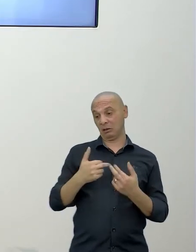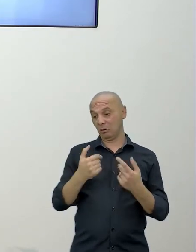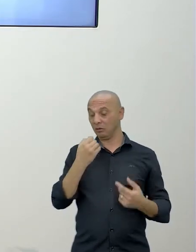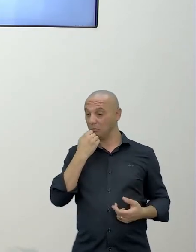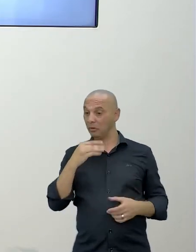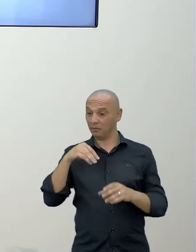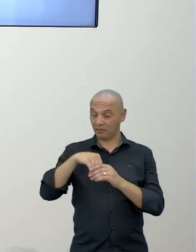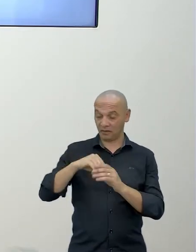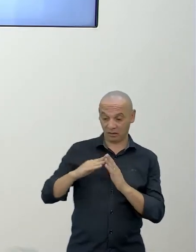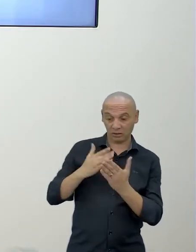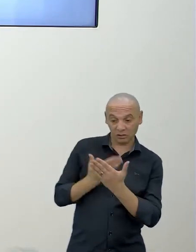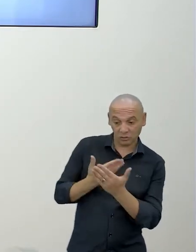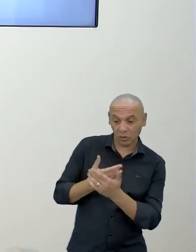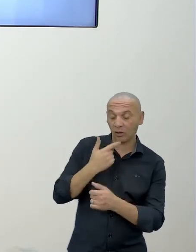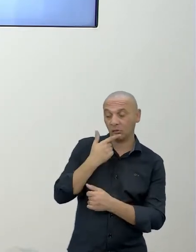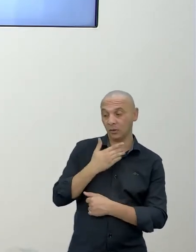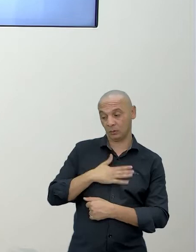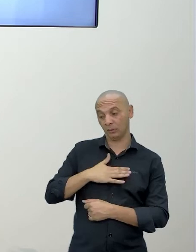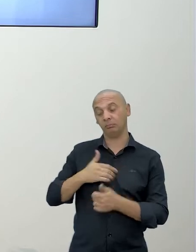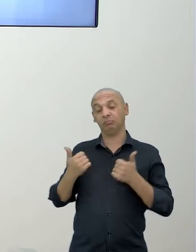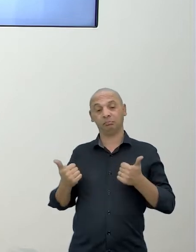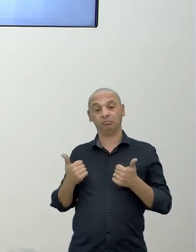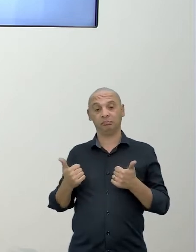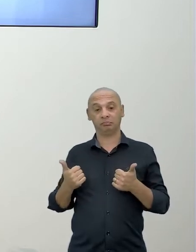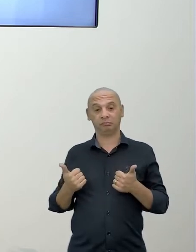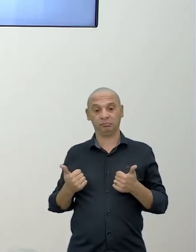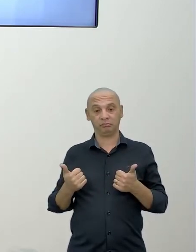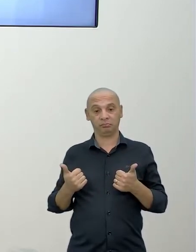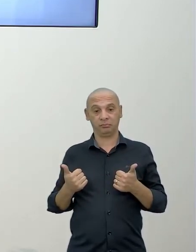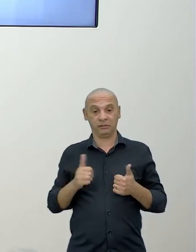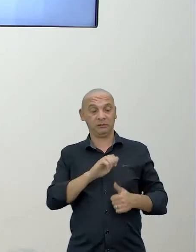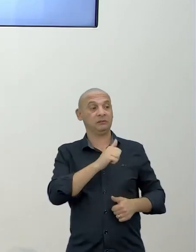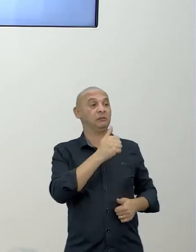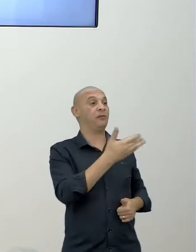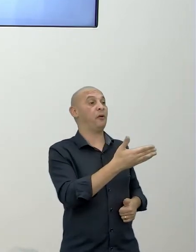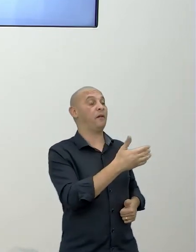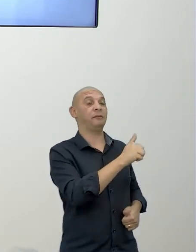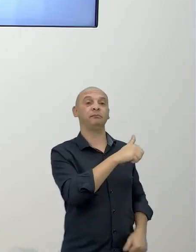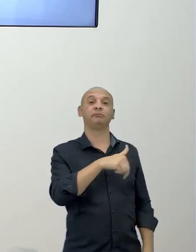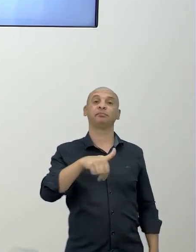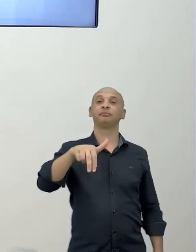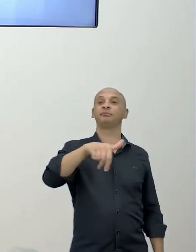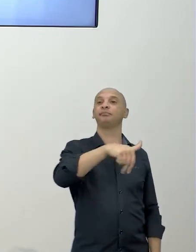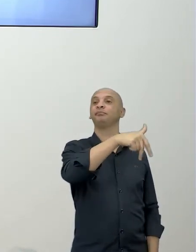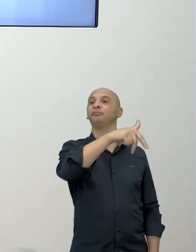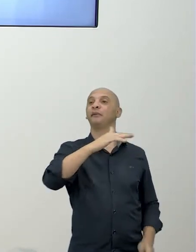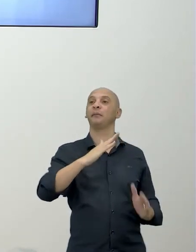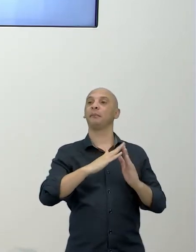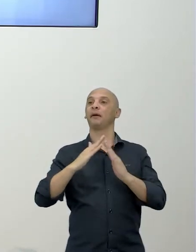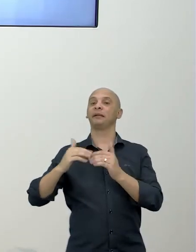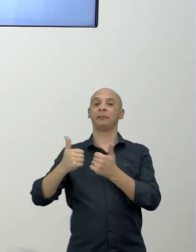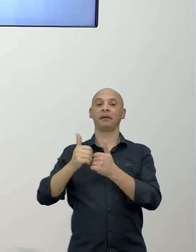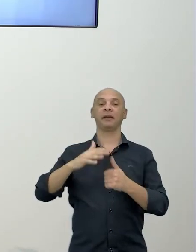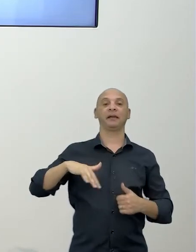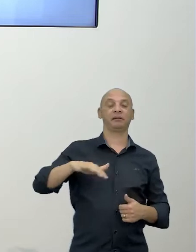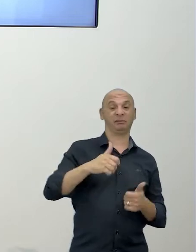tamanho, vamos dizer, dessa pesquisa. É uma coisa que vai ser dentro da sua própria escola? Mais